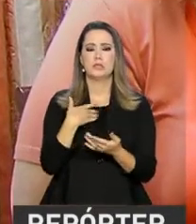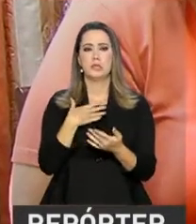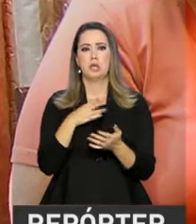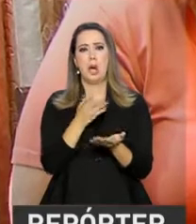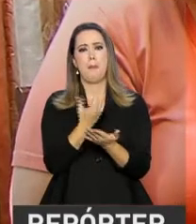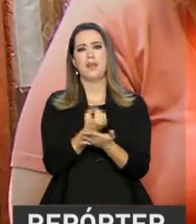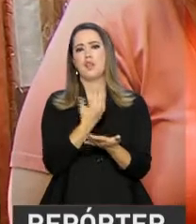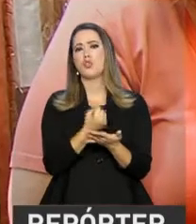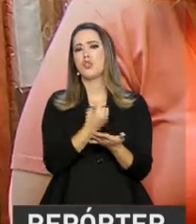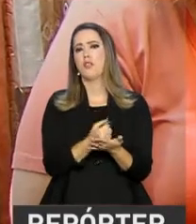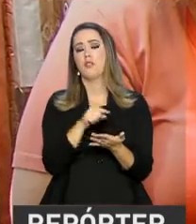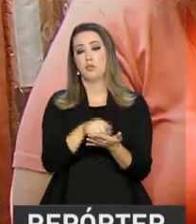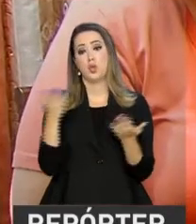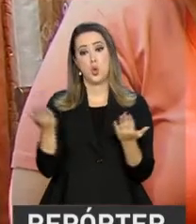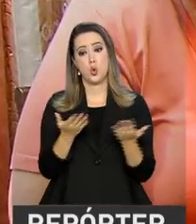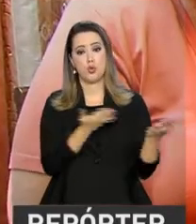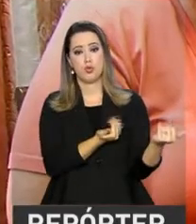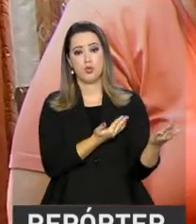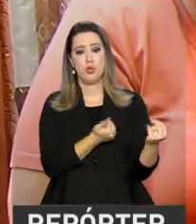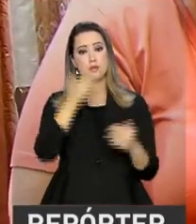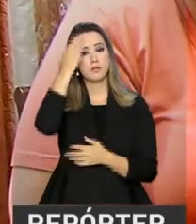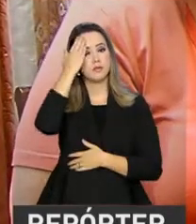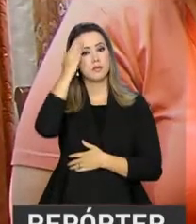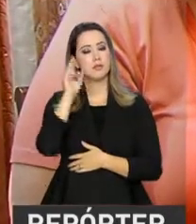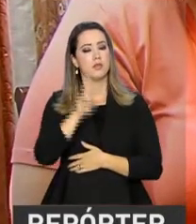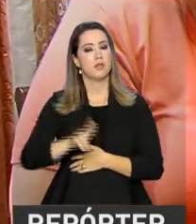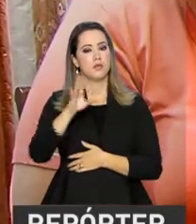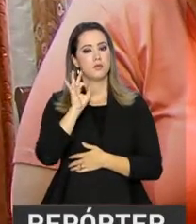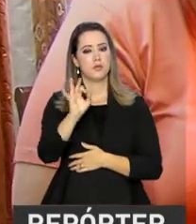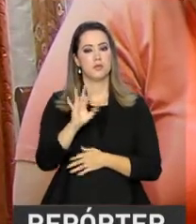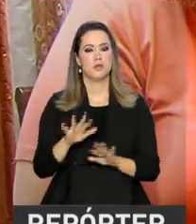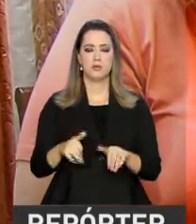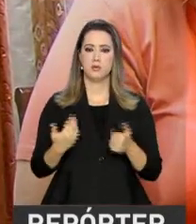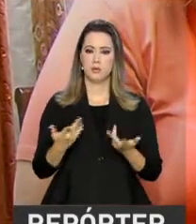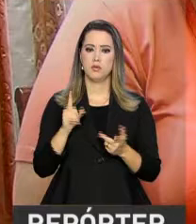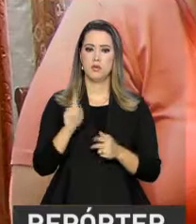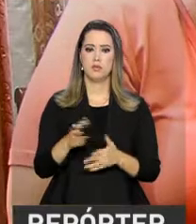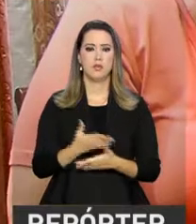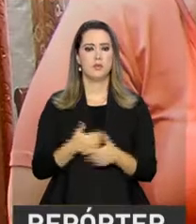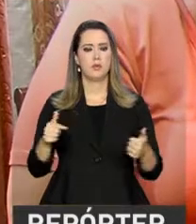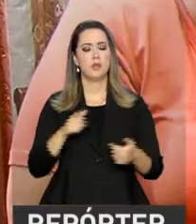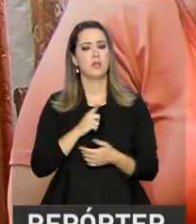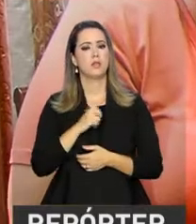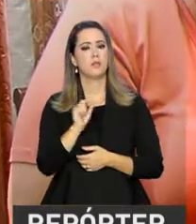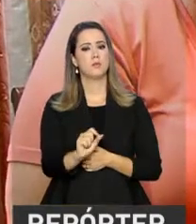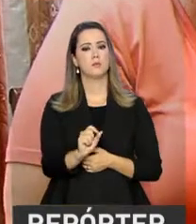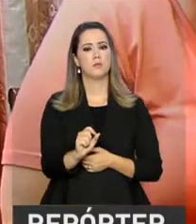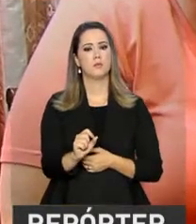principalmente as pessoas jones na a usa a causa é melhor até